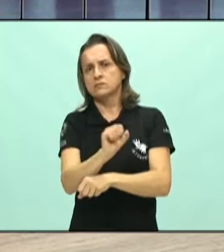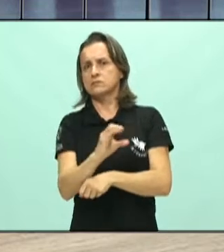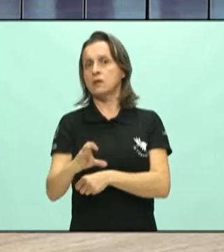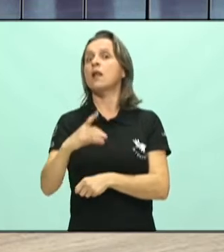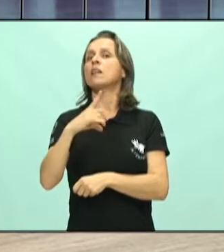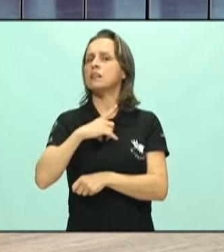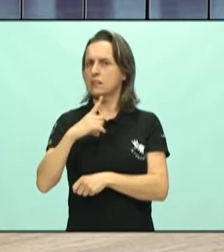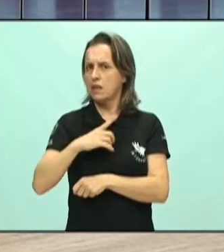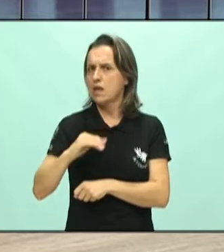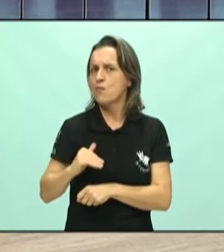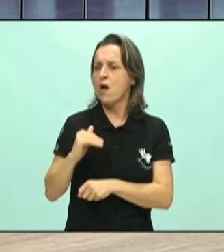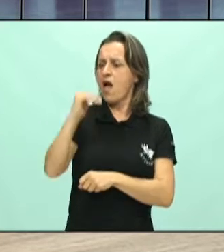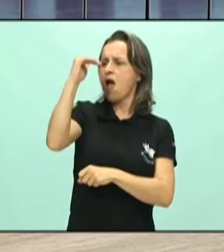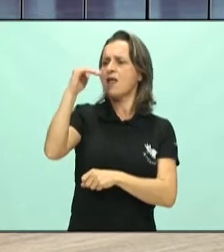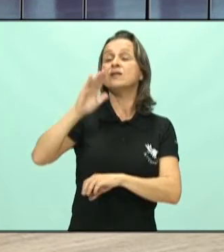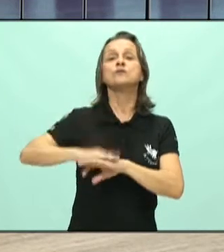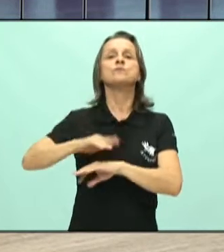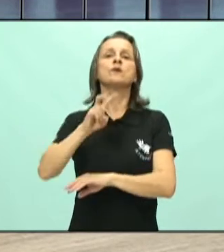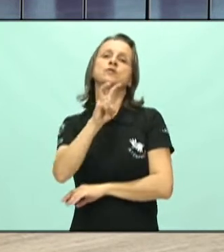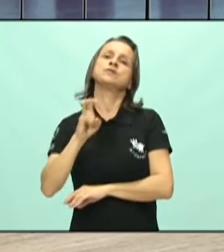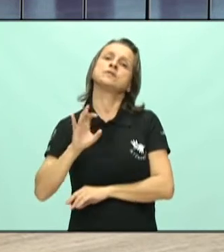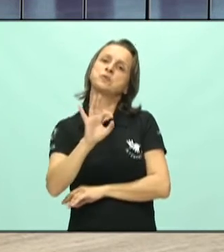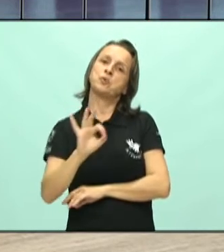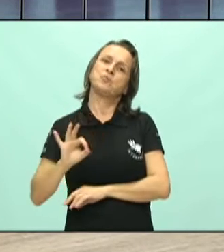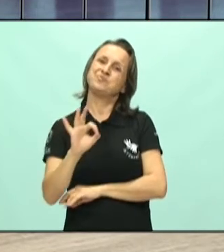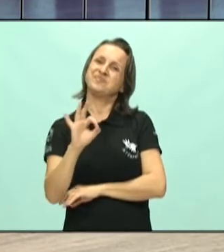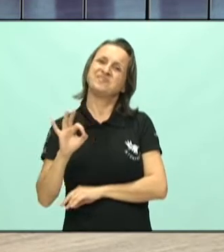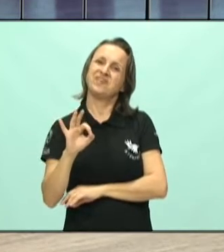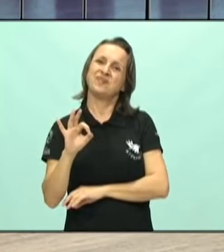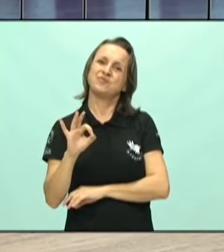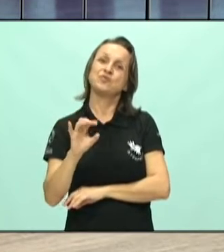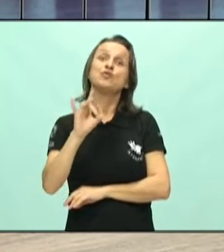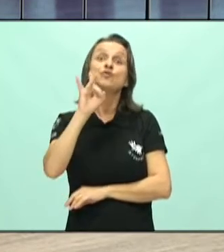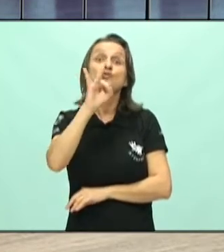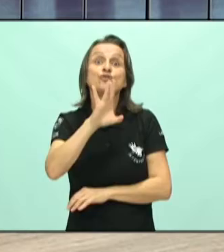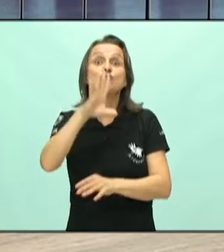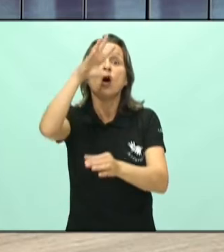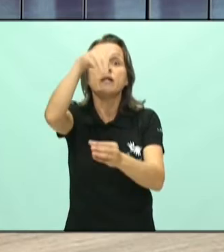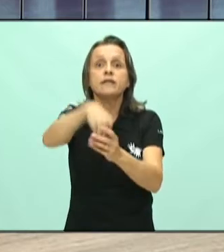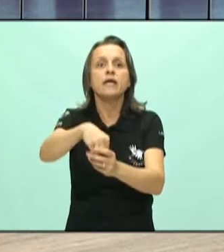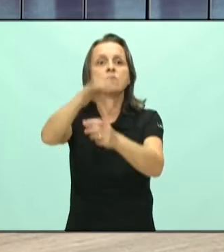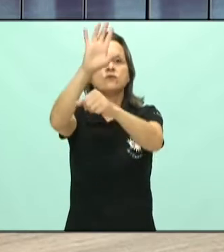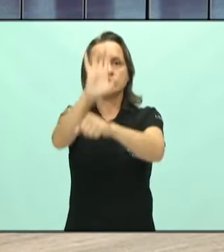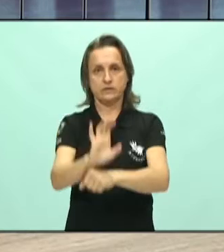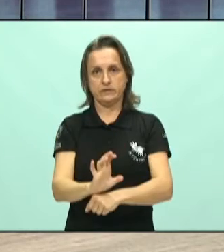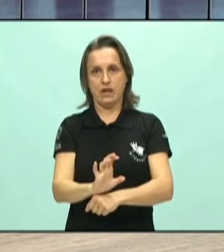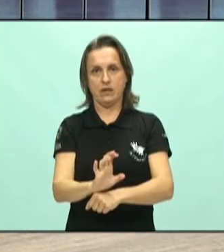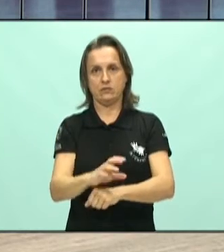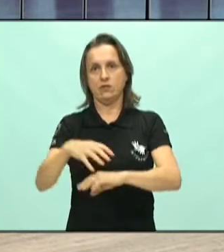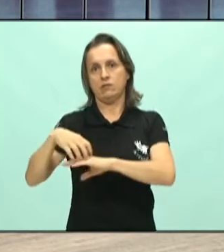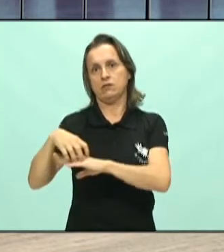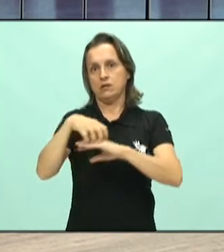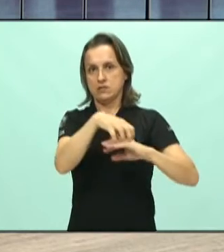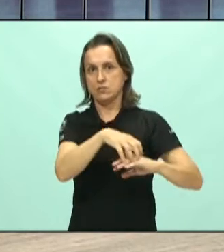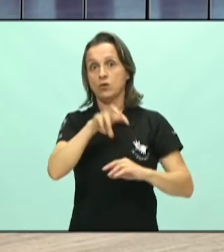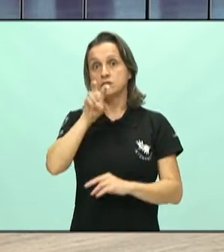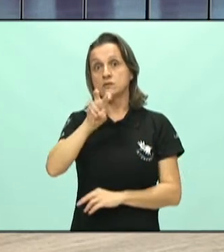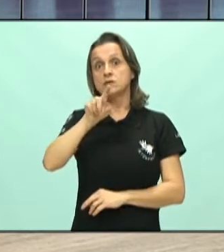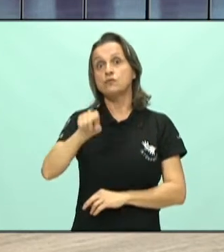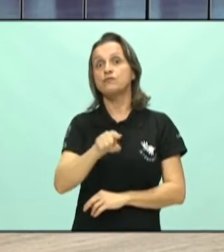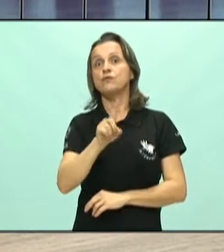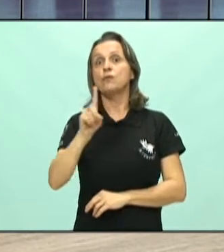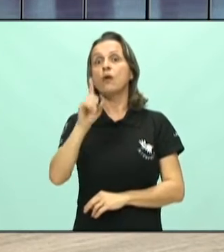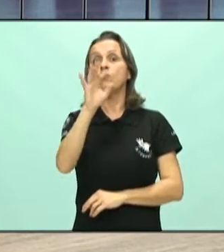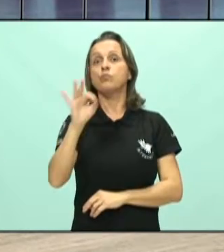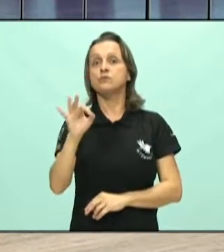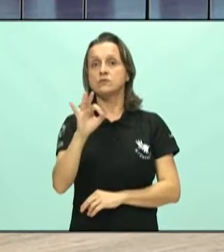um acréscimo de mais de 5% no transporte só dentro do estado. 5,1%. 5,1%. Porque o atual